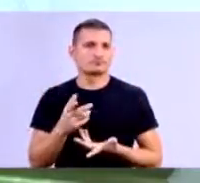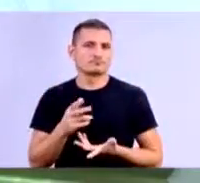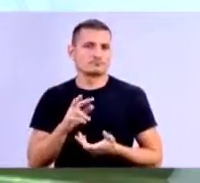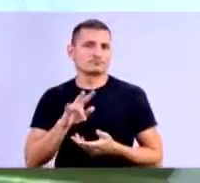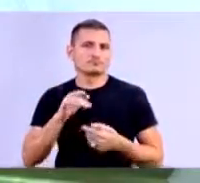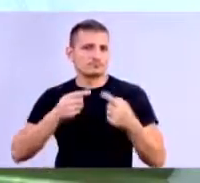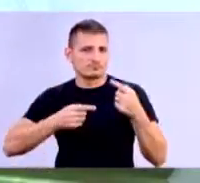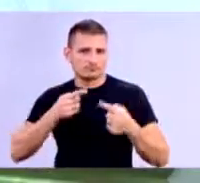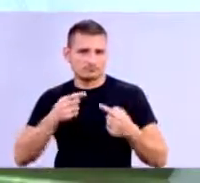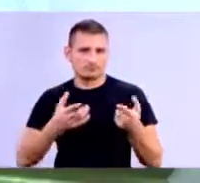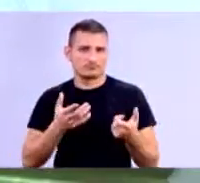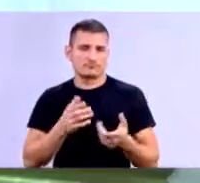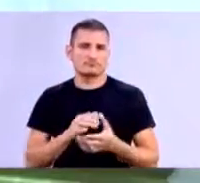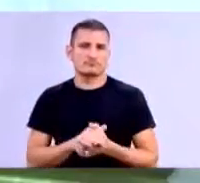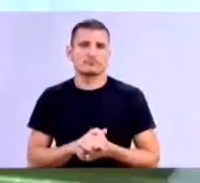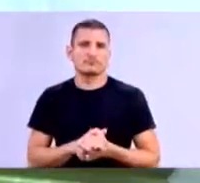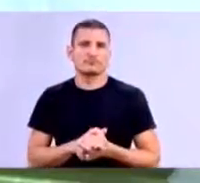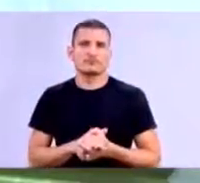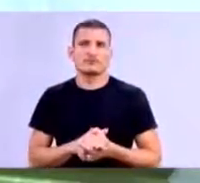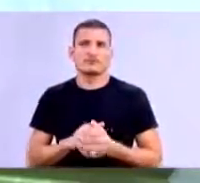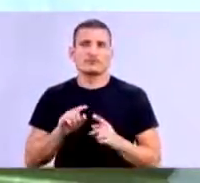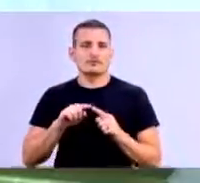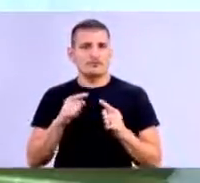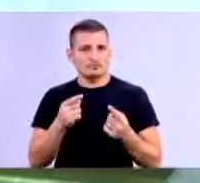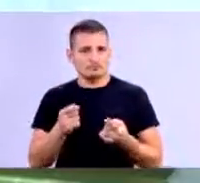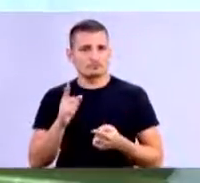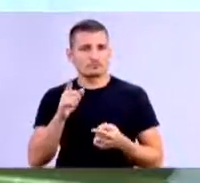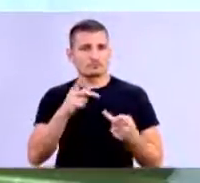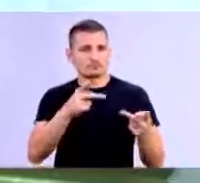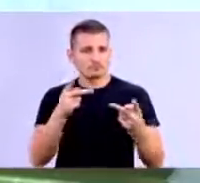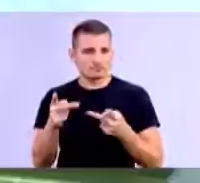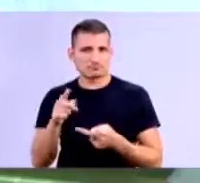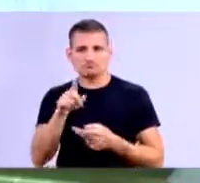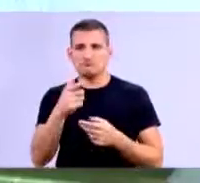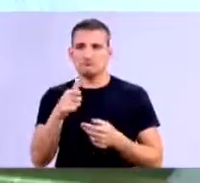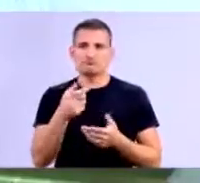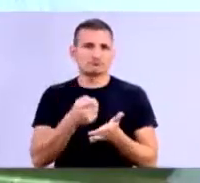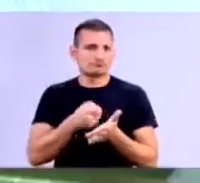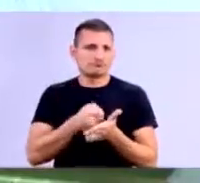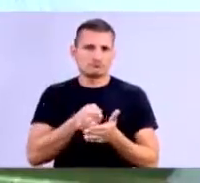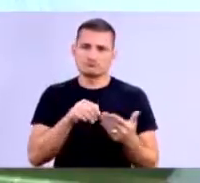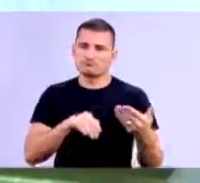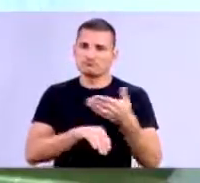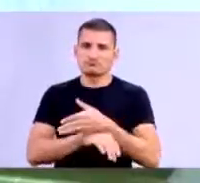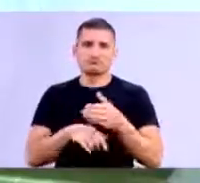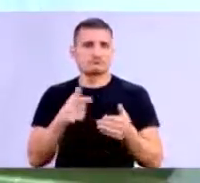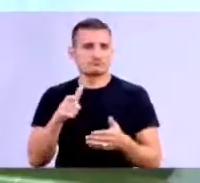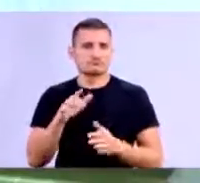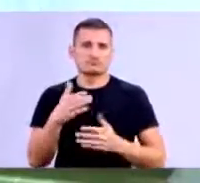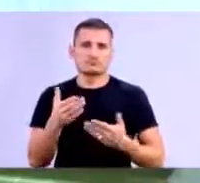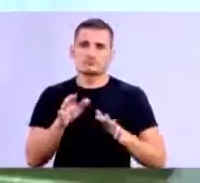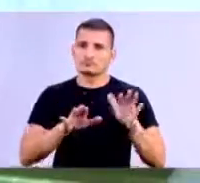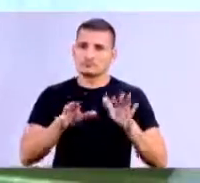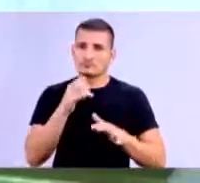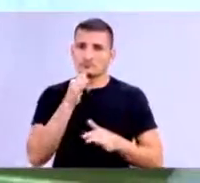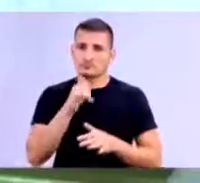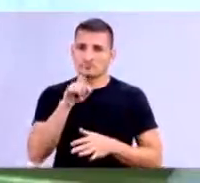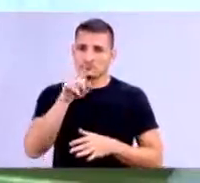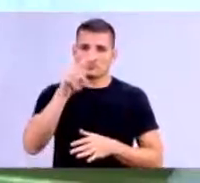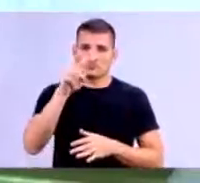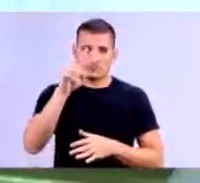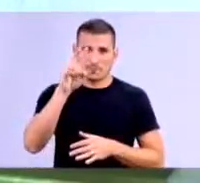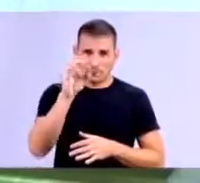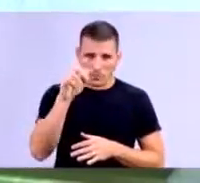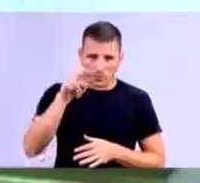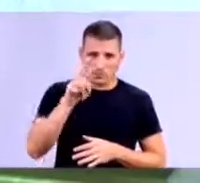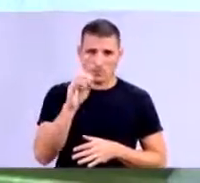tratado naquele convite, mas por ser um convite, você não tem a obrigação de ir. Então, cuidado, se vocês forem convocados para uma reunião,